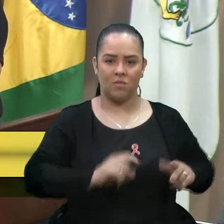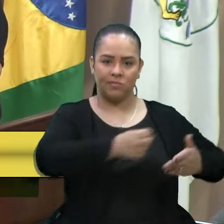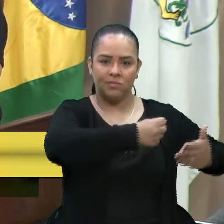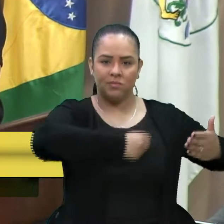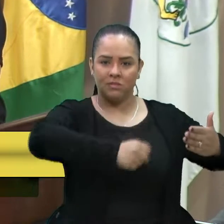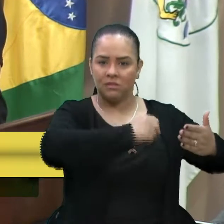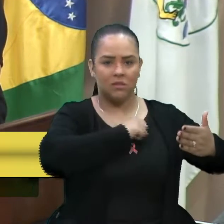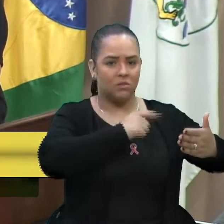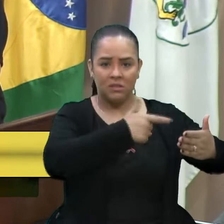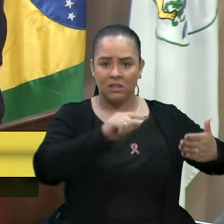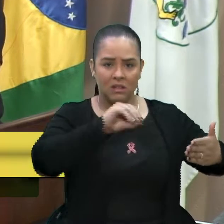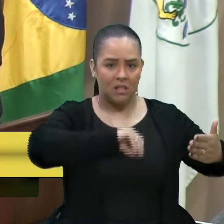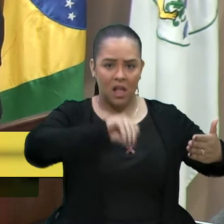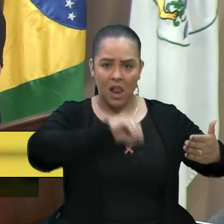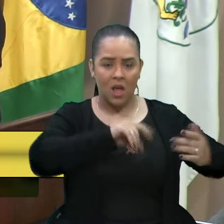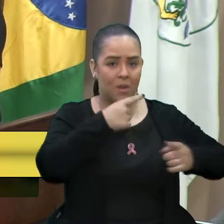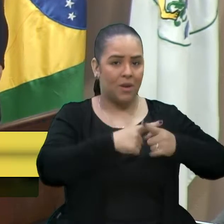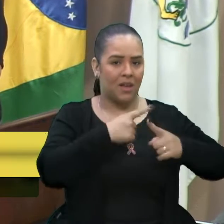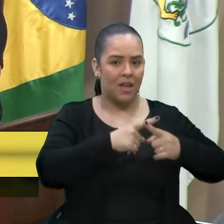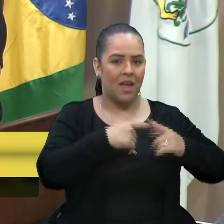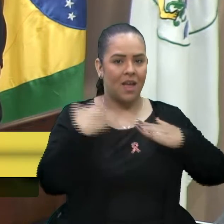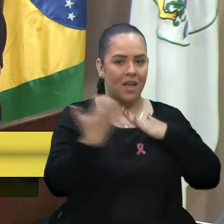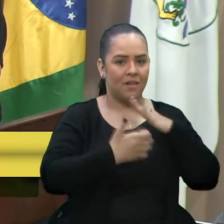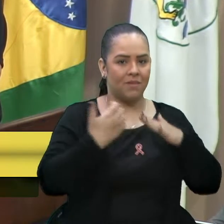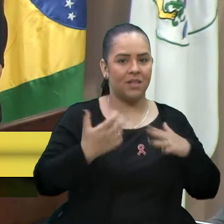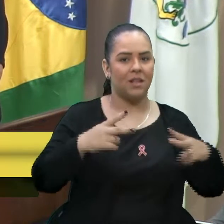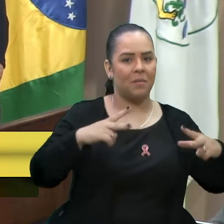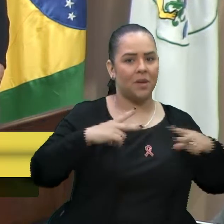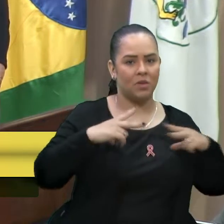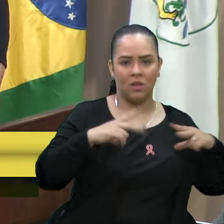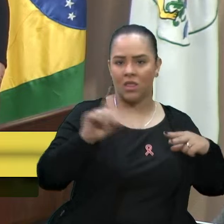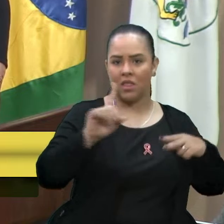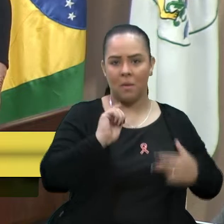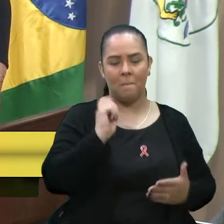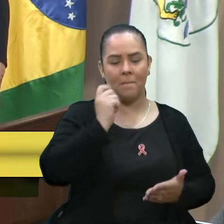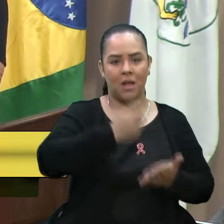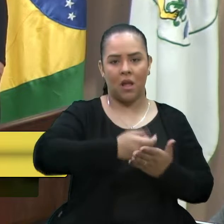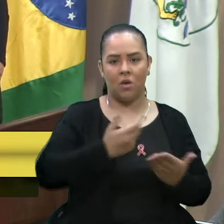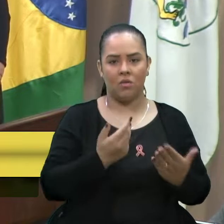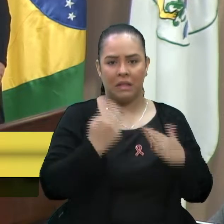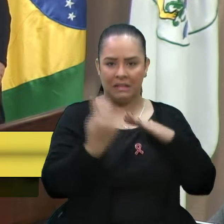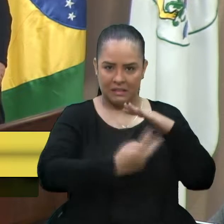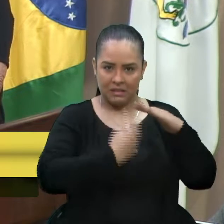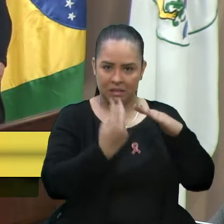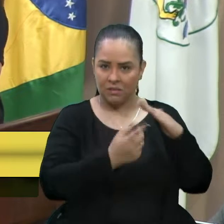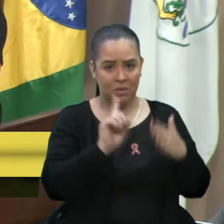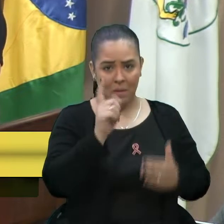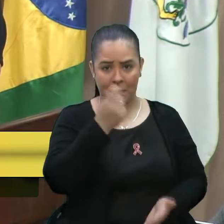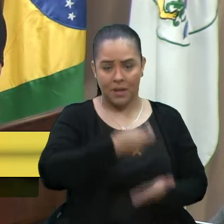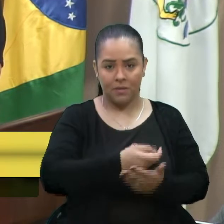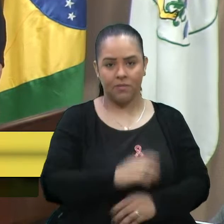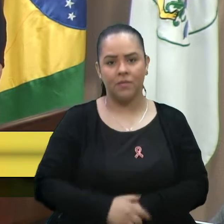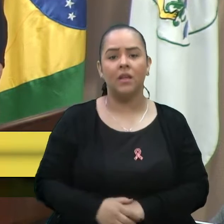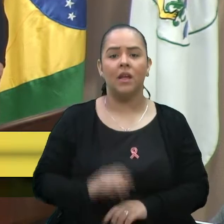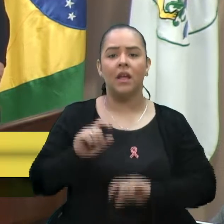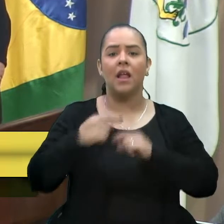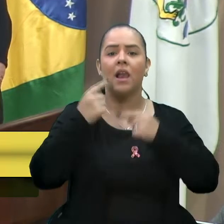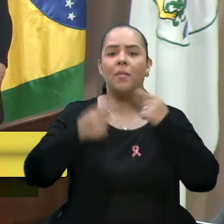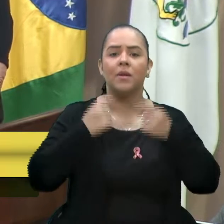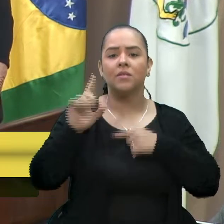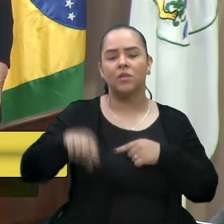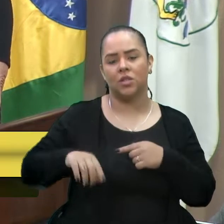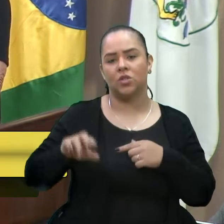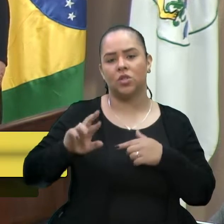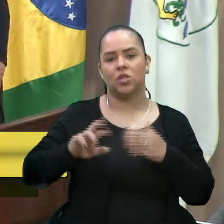ficaram recentemente, porque a empresa terceirizada não pagou, quem fica ouvindo a reclamação é o diretor da escola,